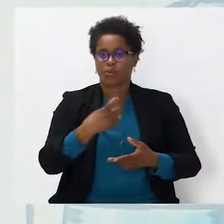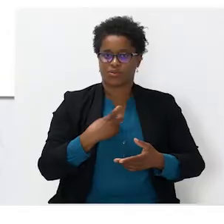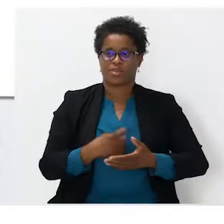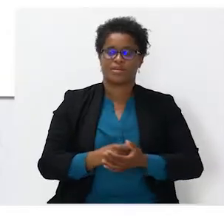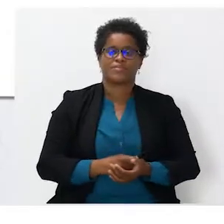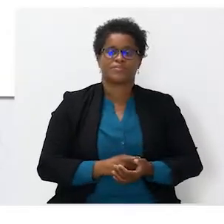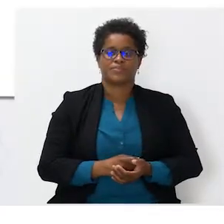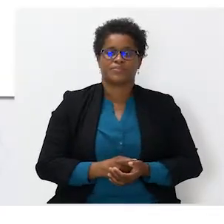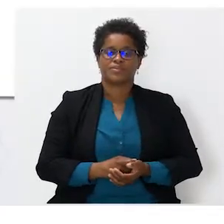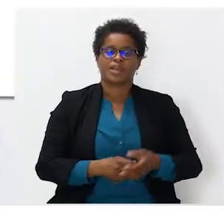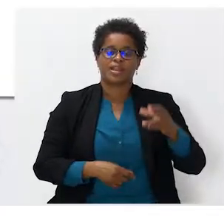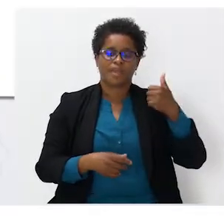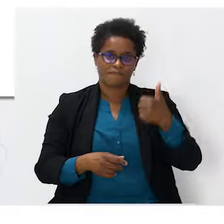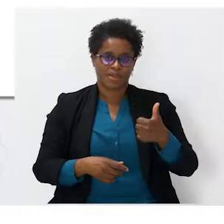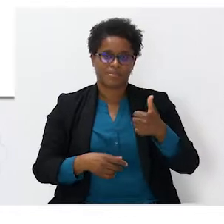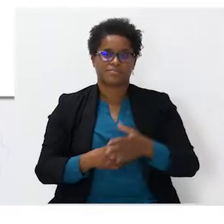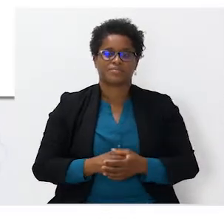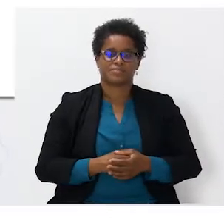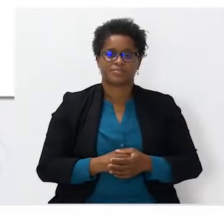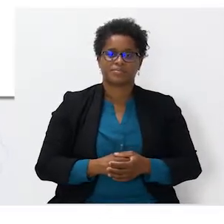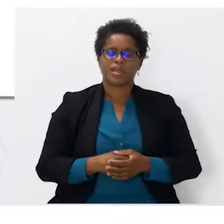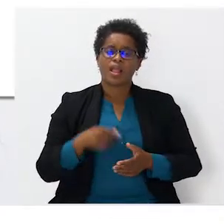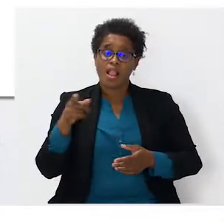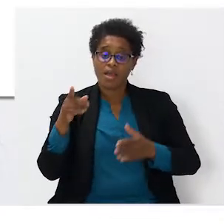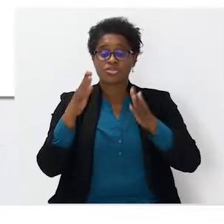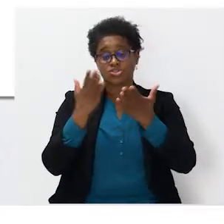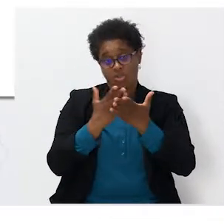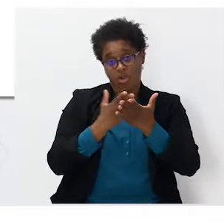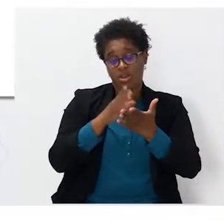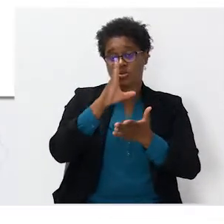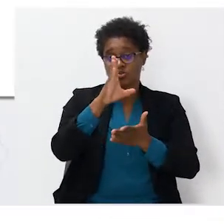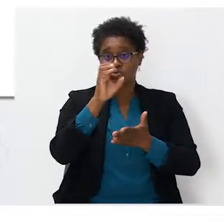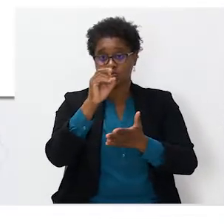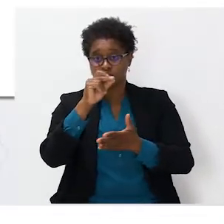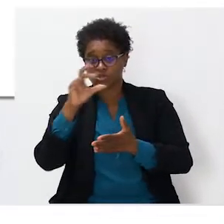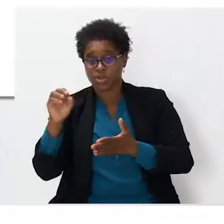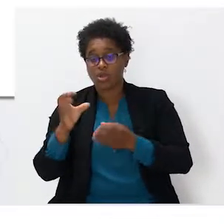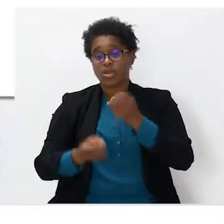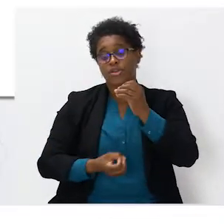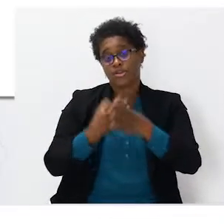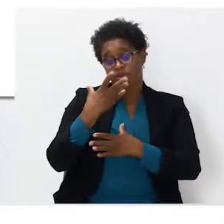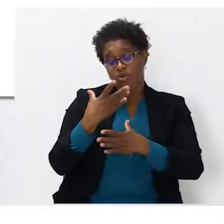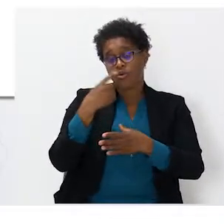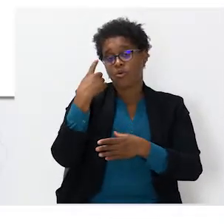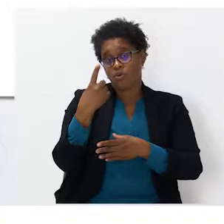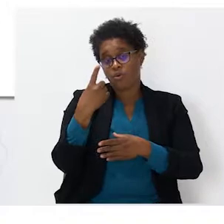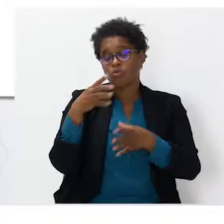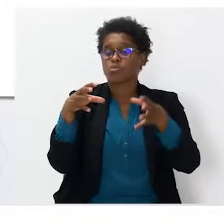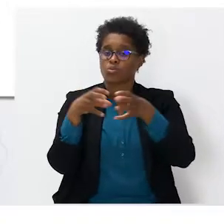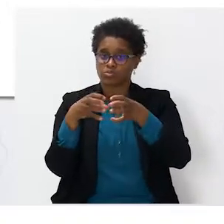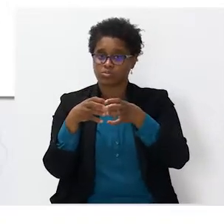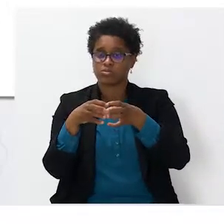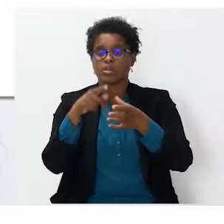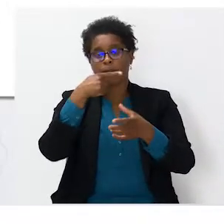pergunta. A linha B. Na escola do João criou-se uma comissão